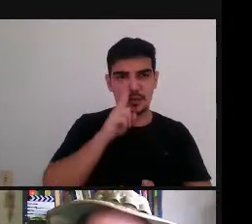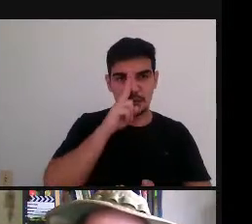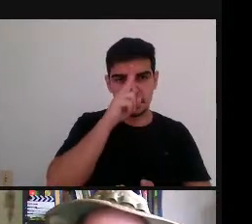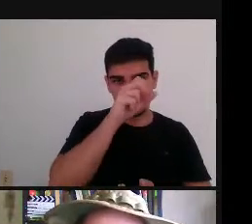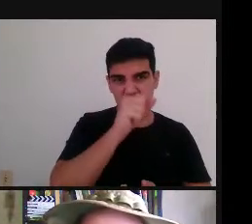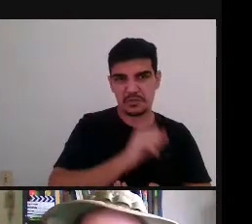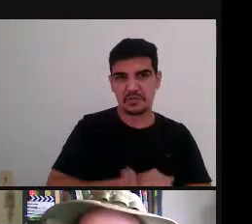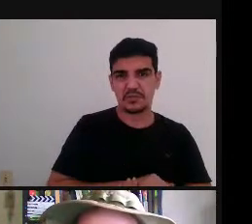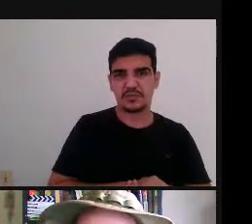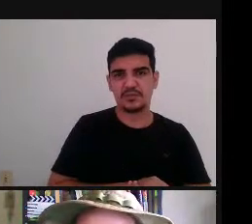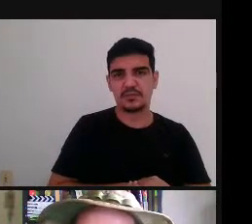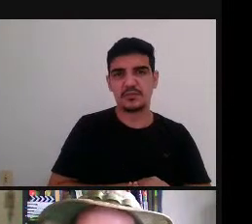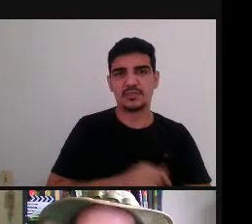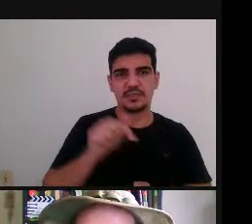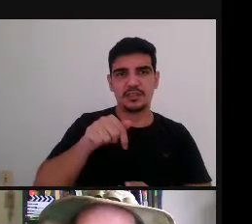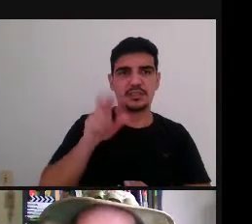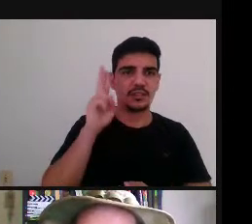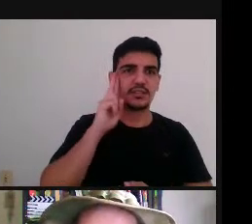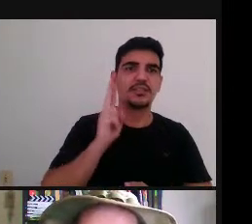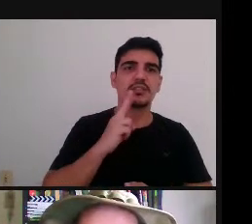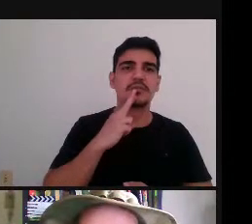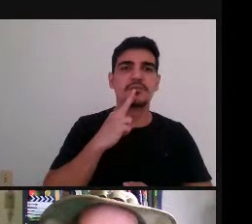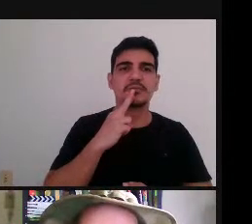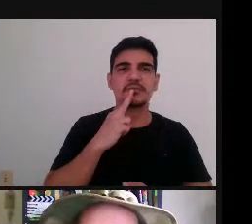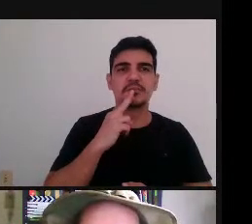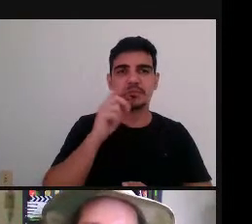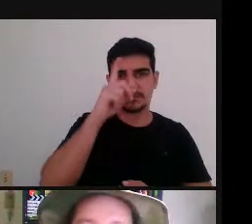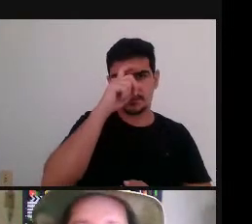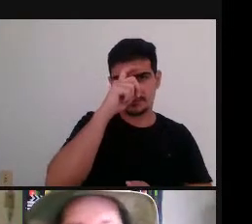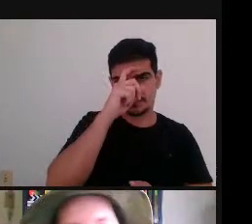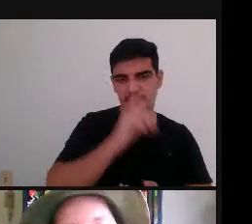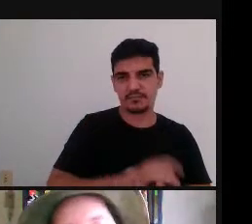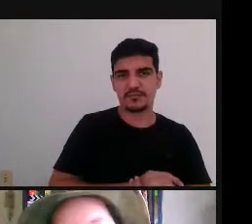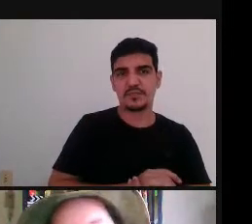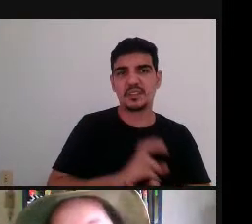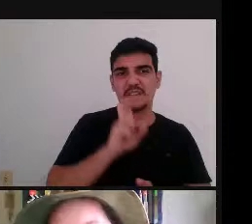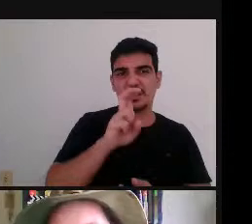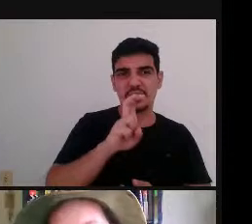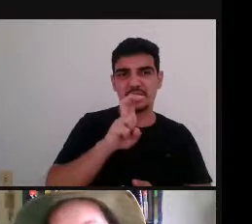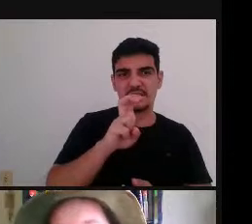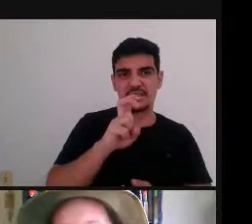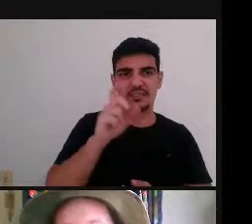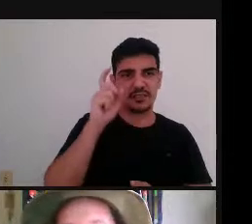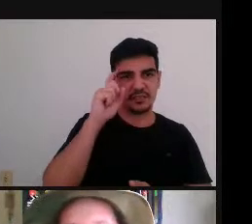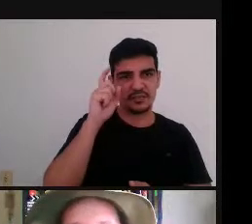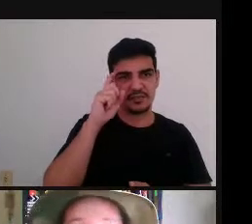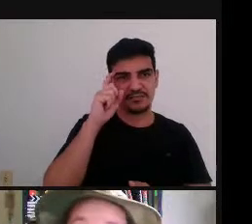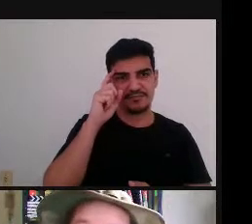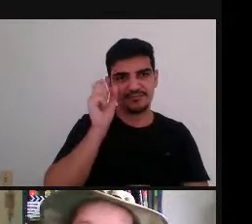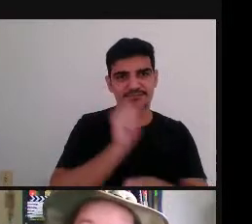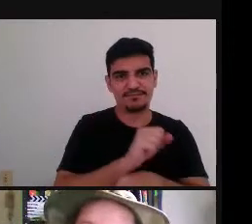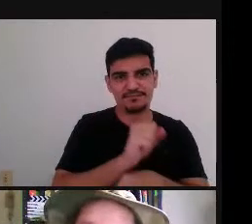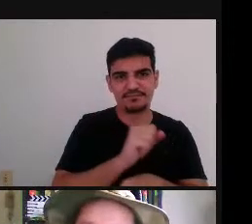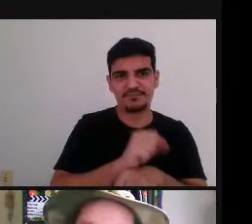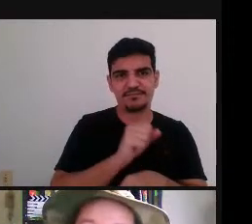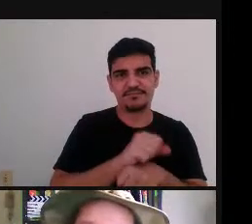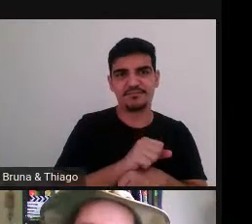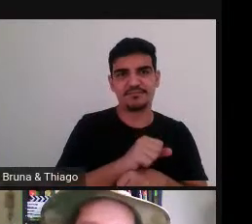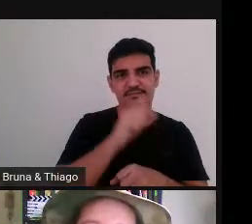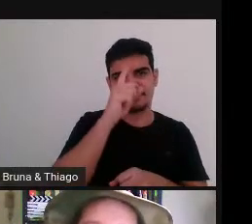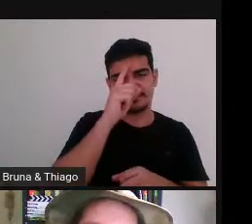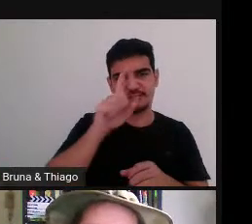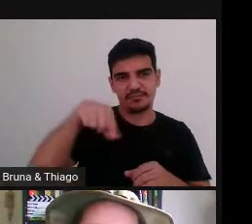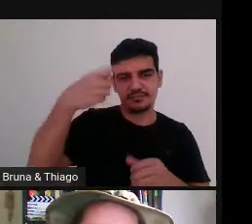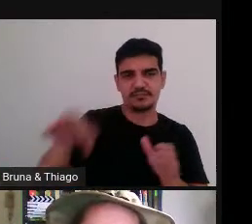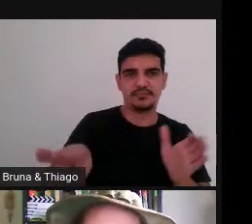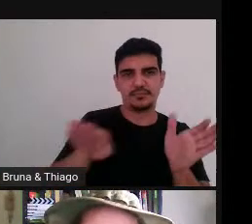estado. Esse paciente, ele ficou 5 dias sem ir para o hospital. Os médicos queriam amputar a perna dele. Aí o doutor Luiz Augusto falou, vamos